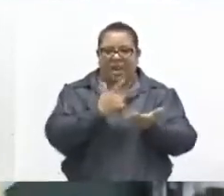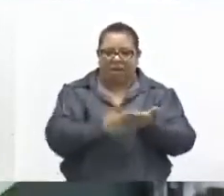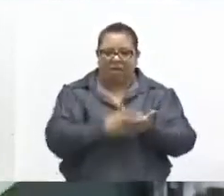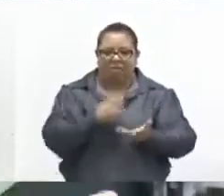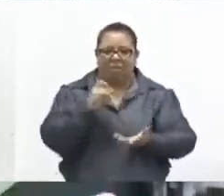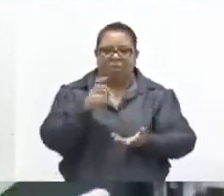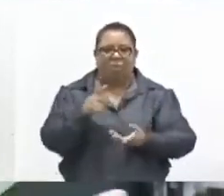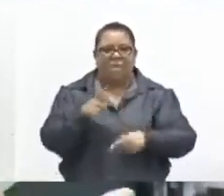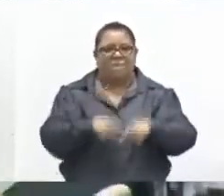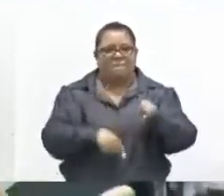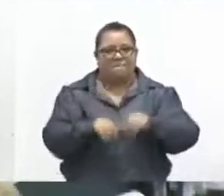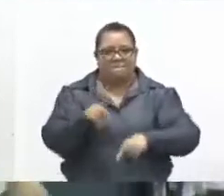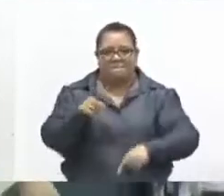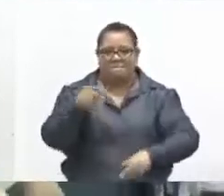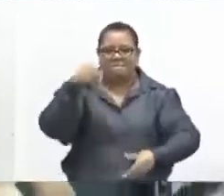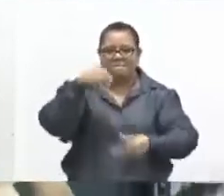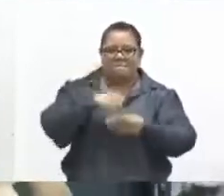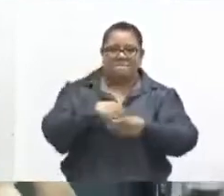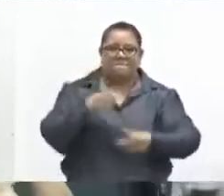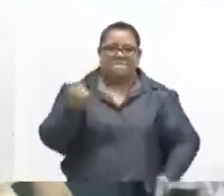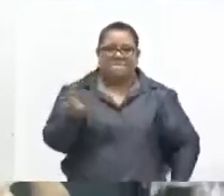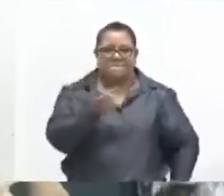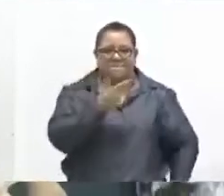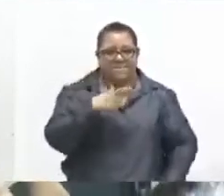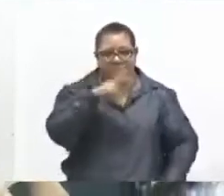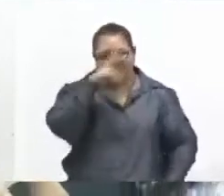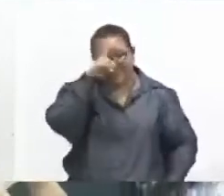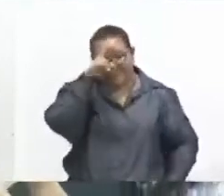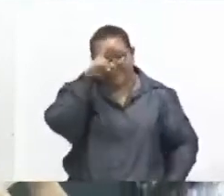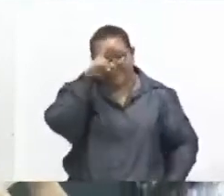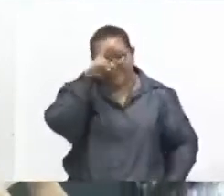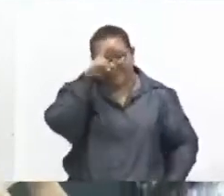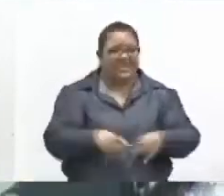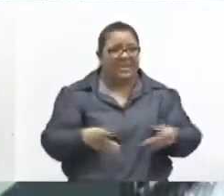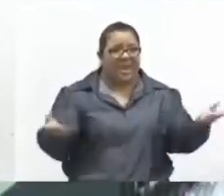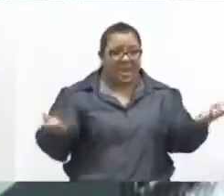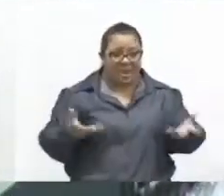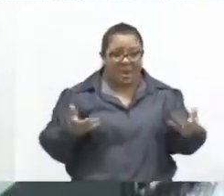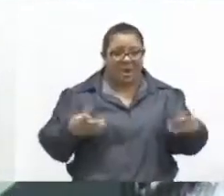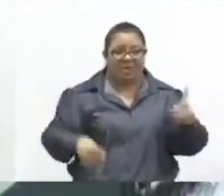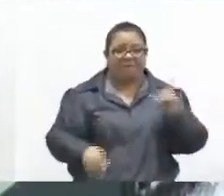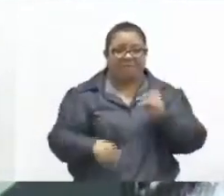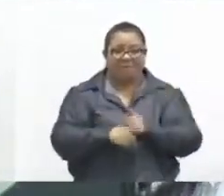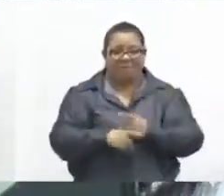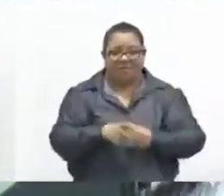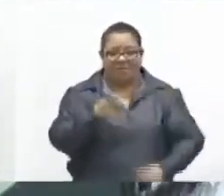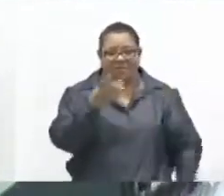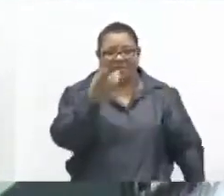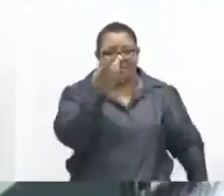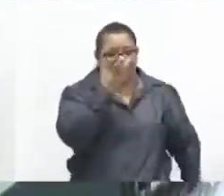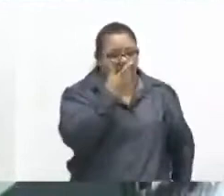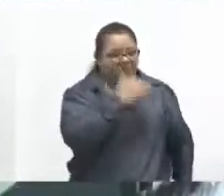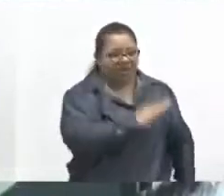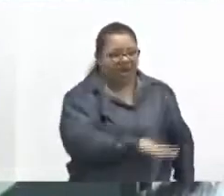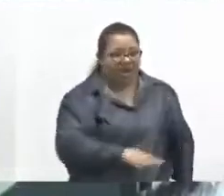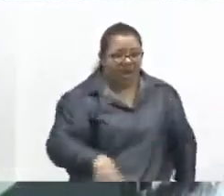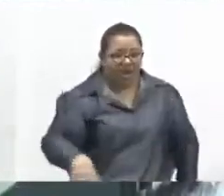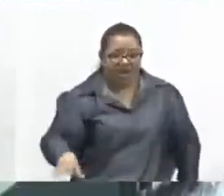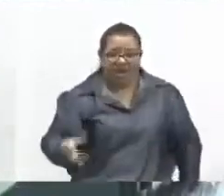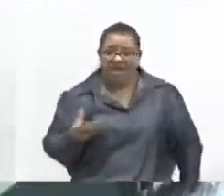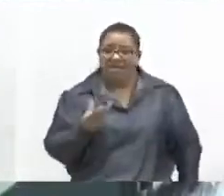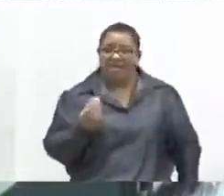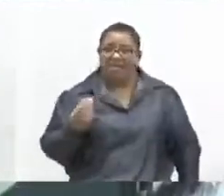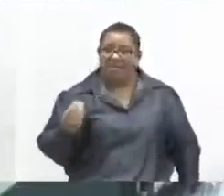que não tinha dentro da universidade. Isso tem que ser fortalecido também. A questão também de creche de filhos de discentes. E, gente, isso é algo